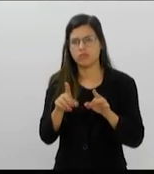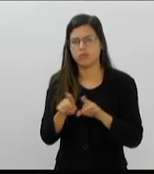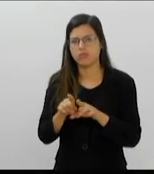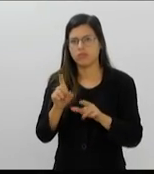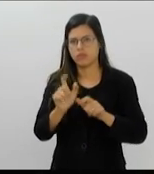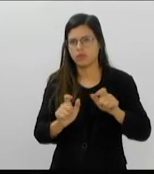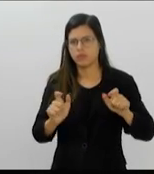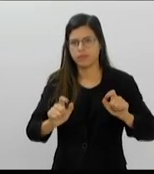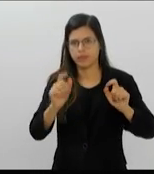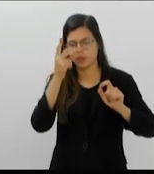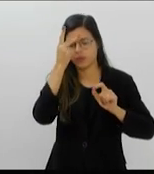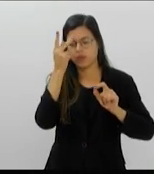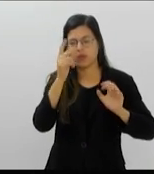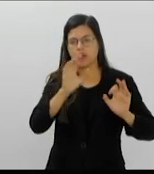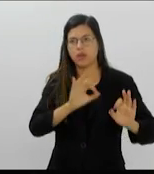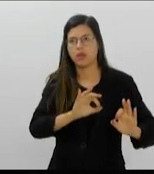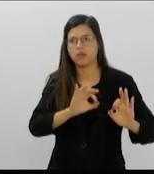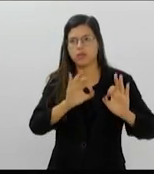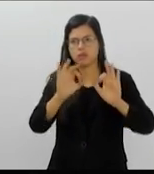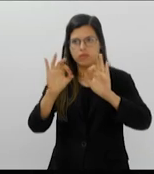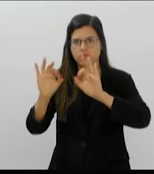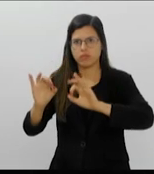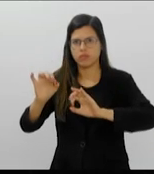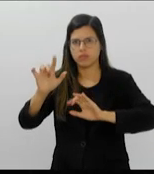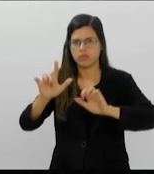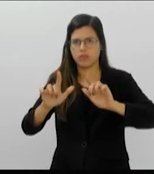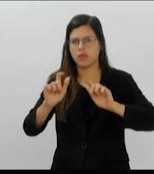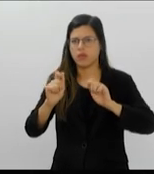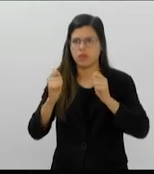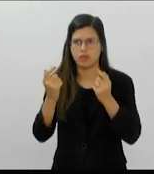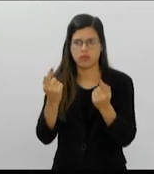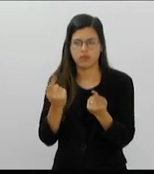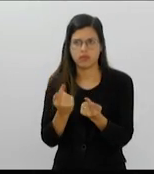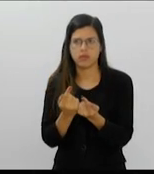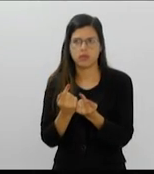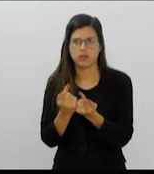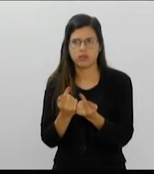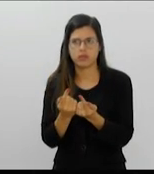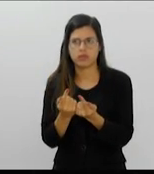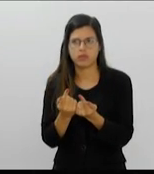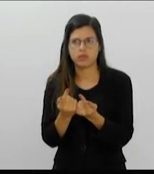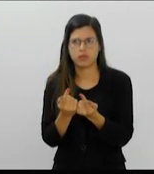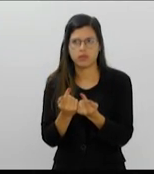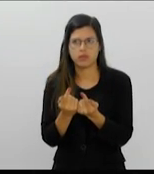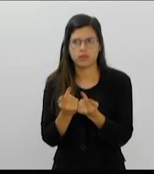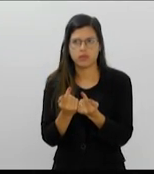senhores telespectadores da TV Alerge,